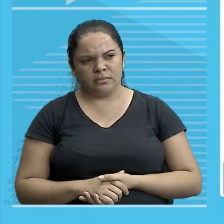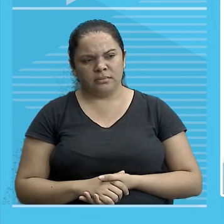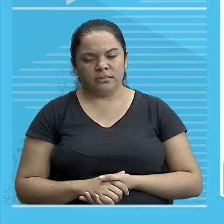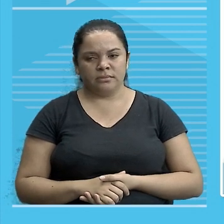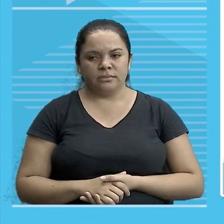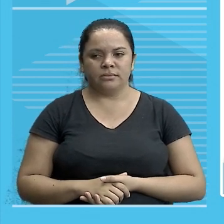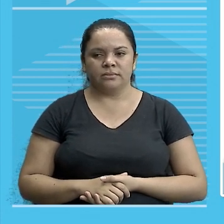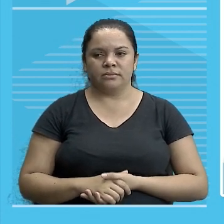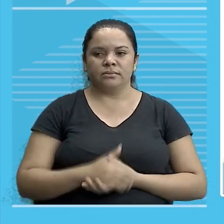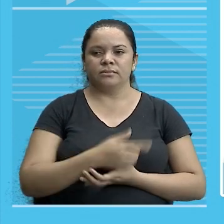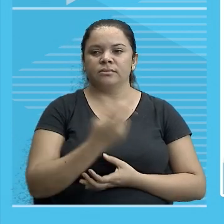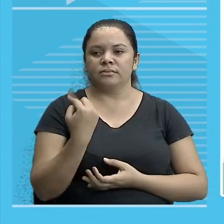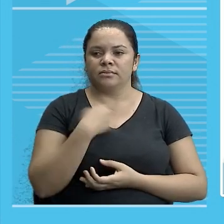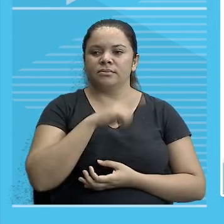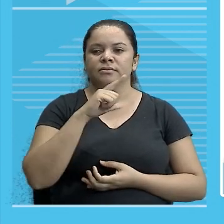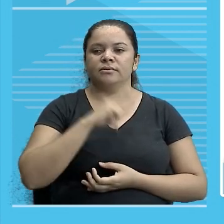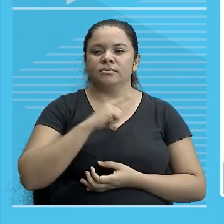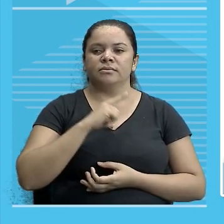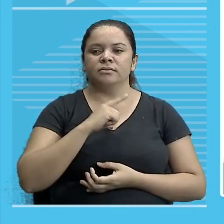nós temos aí